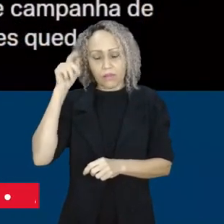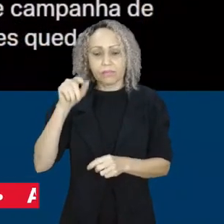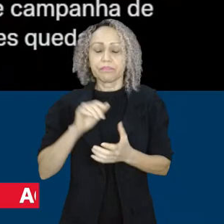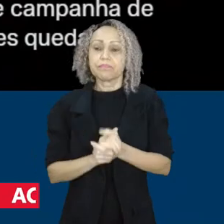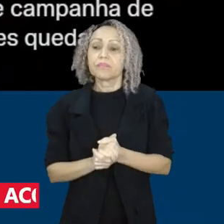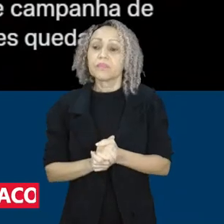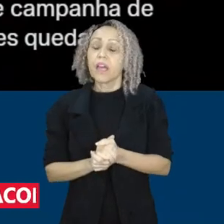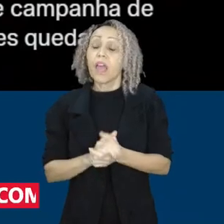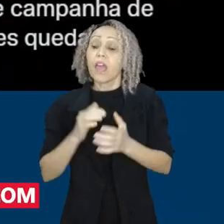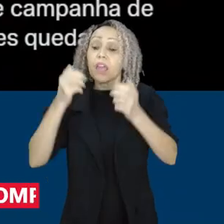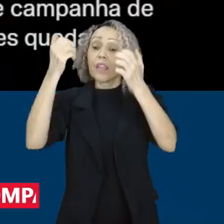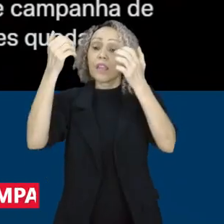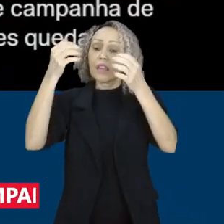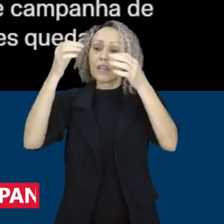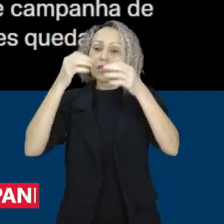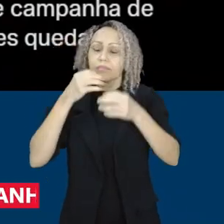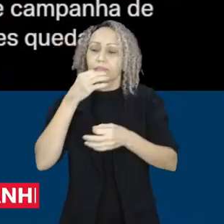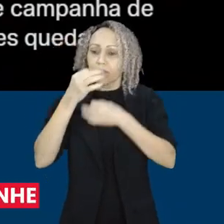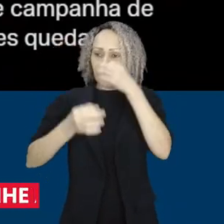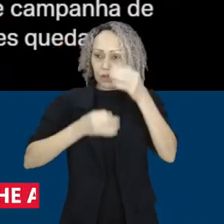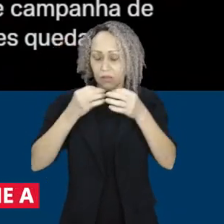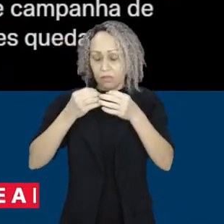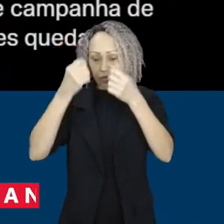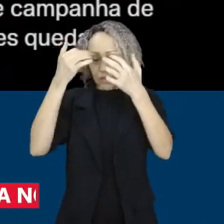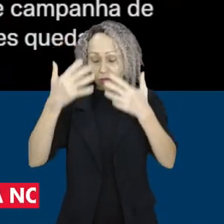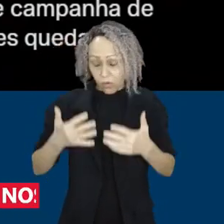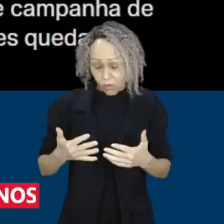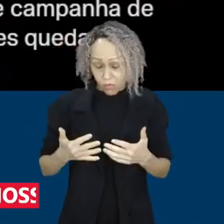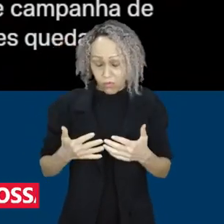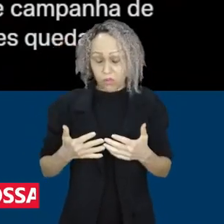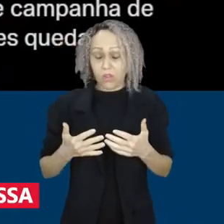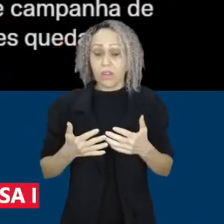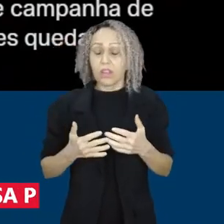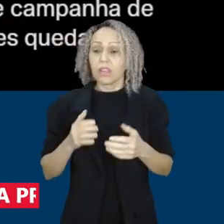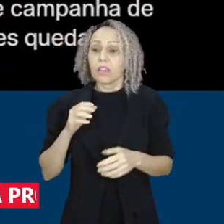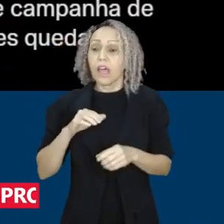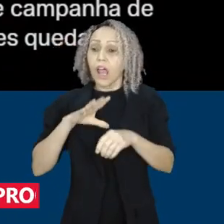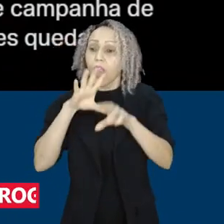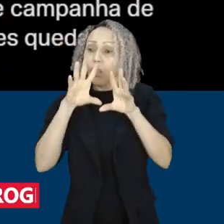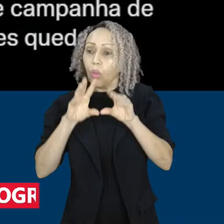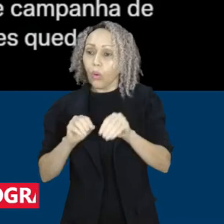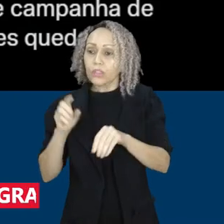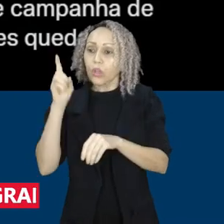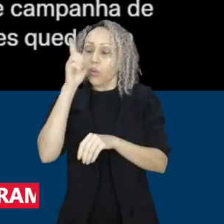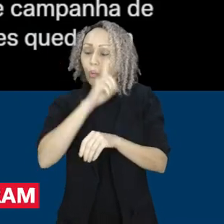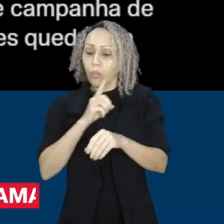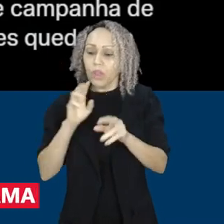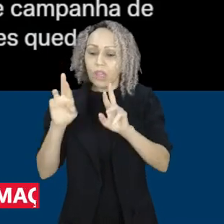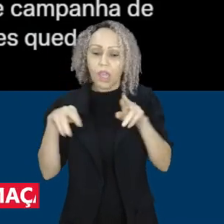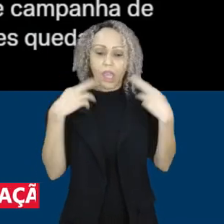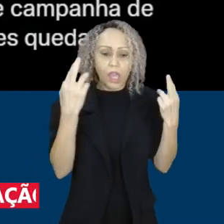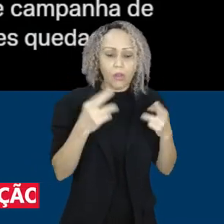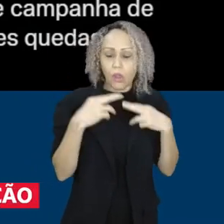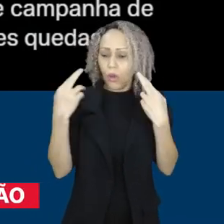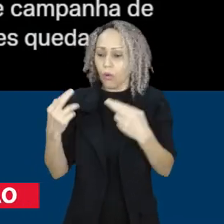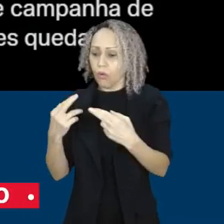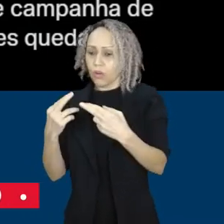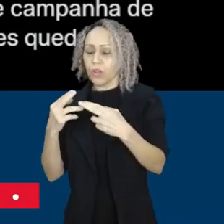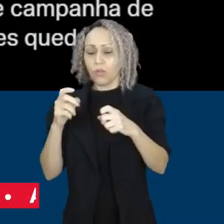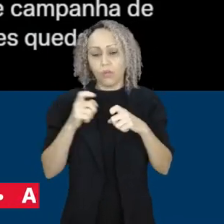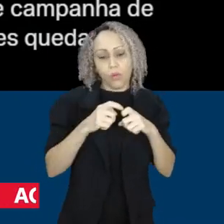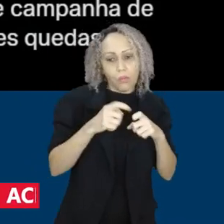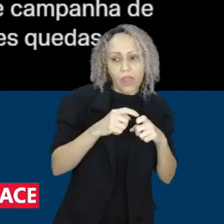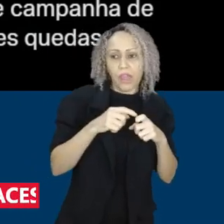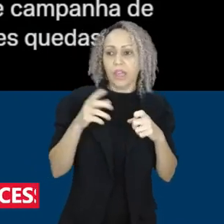uma importante reunião de trabalho com médicos com médicos professores de renomadas instituições de saúde sobre a liderança